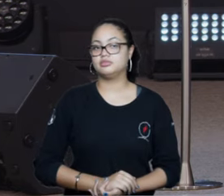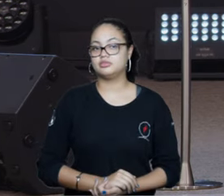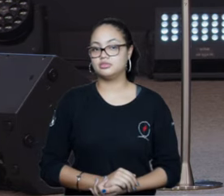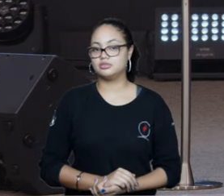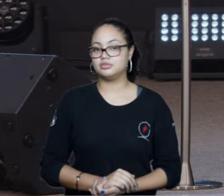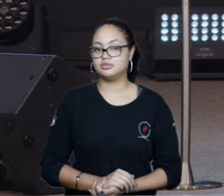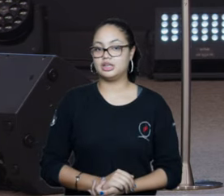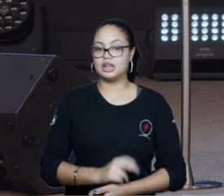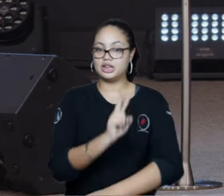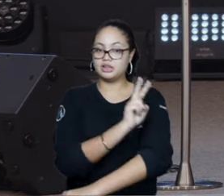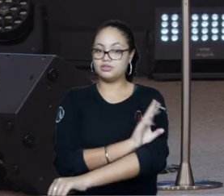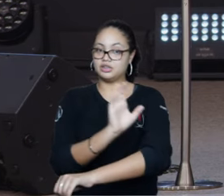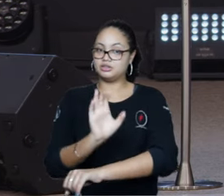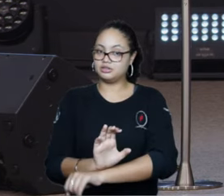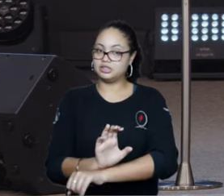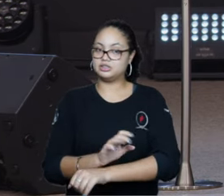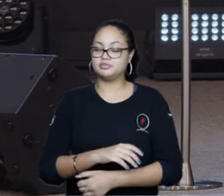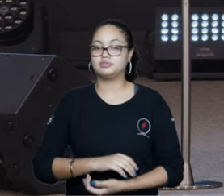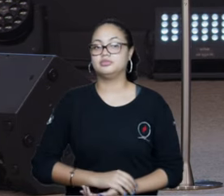na Vila Cruzeiro